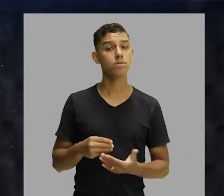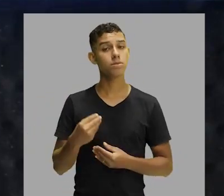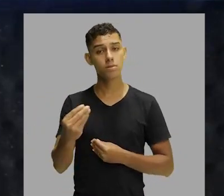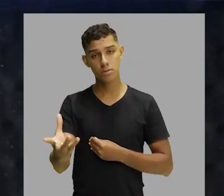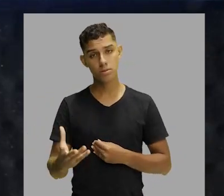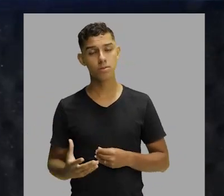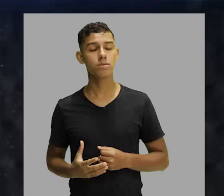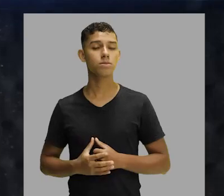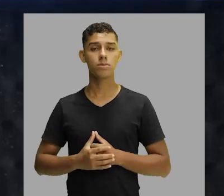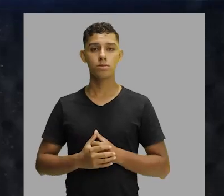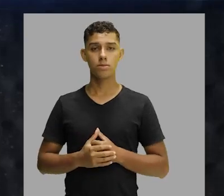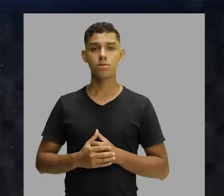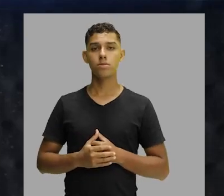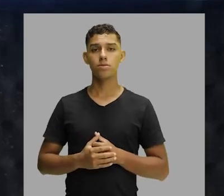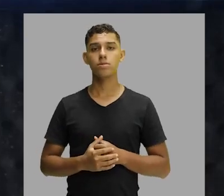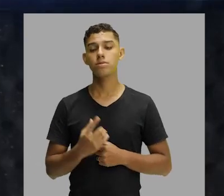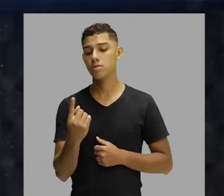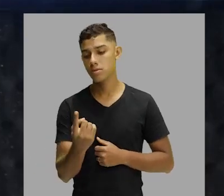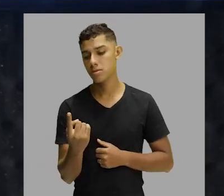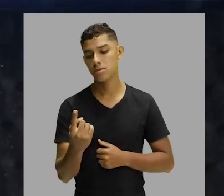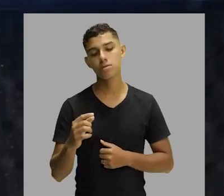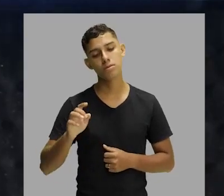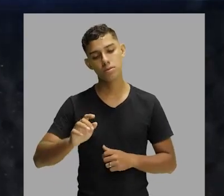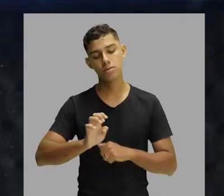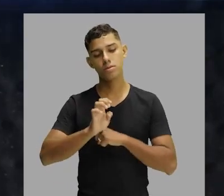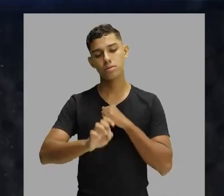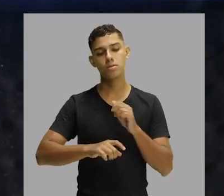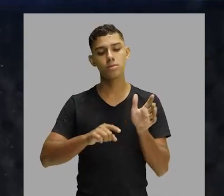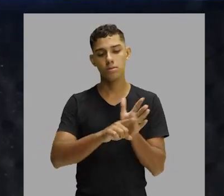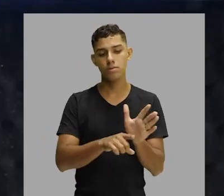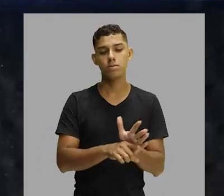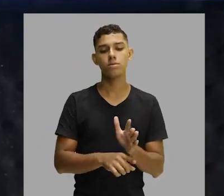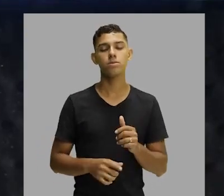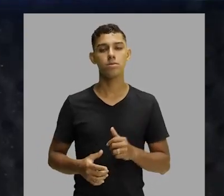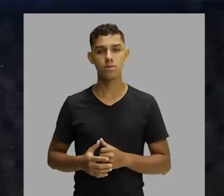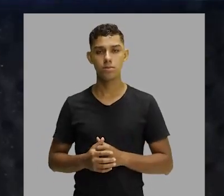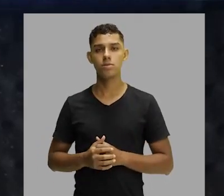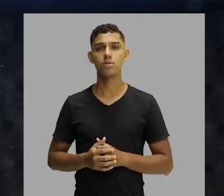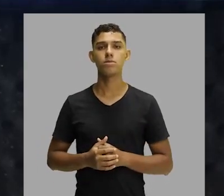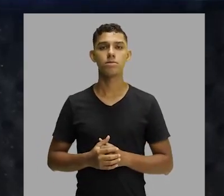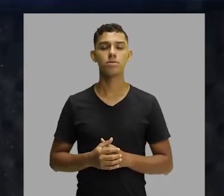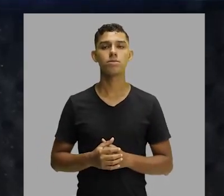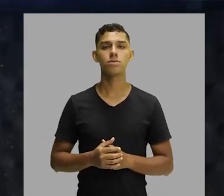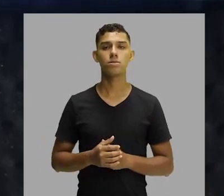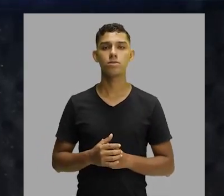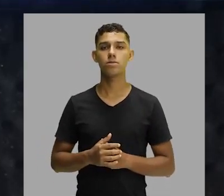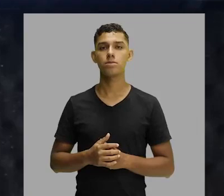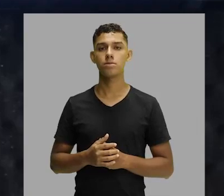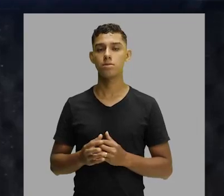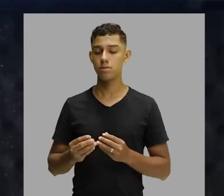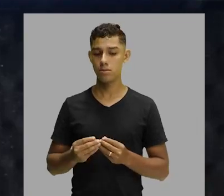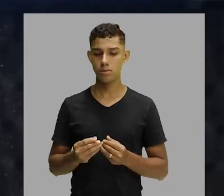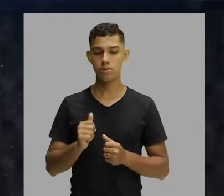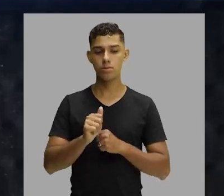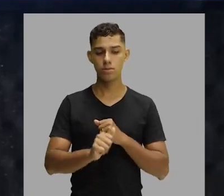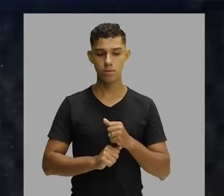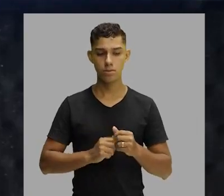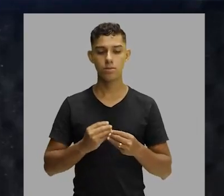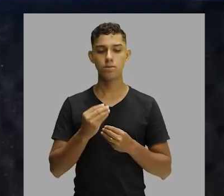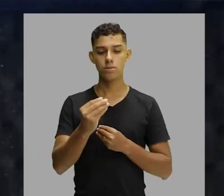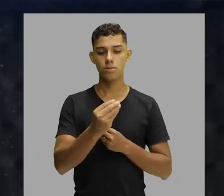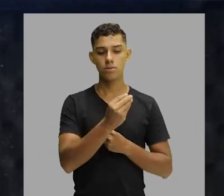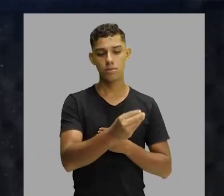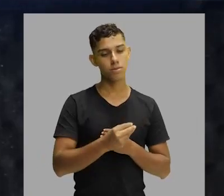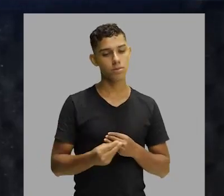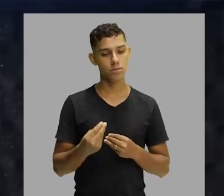esse elétron. Okay? Há essa sobra de elétrons, há esse saldo de elétrons. Então ele vai doar. Certo? Do tipo P